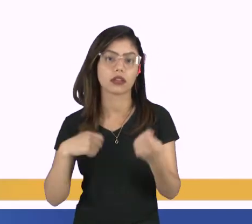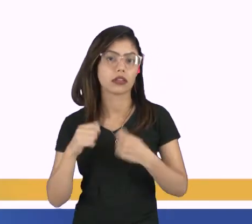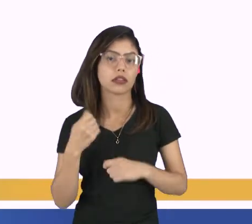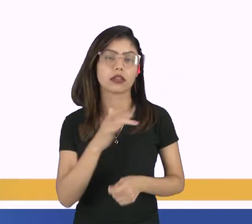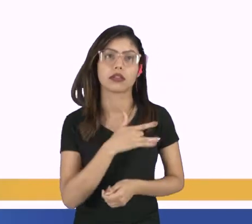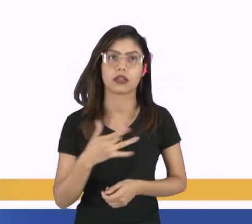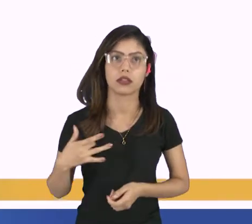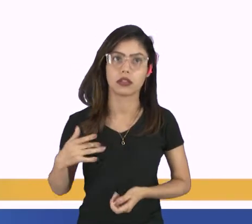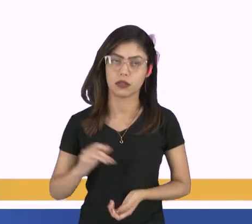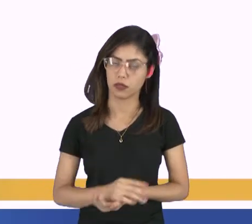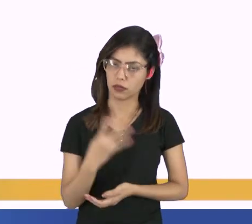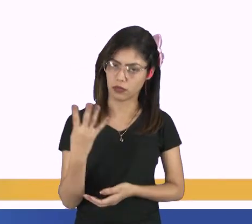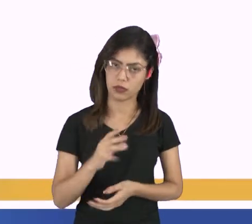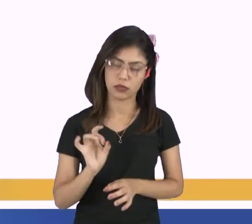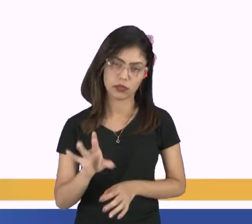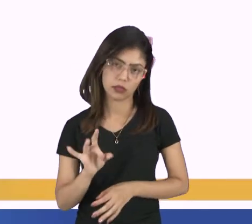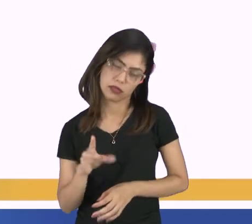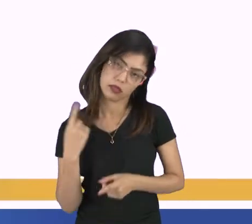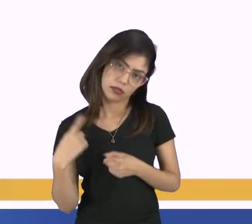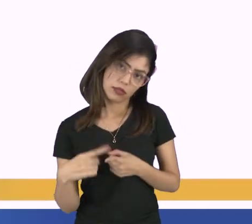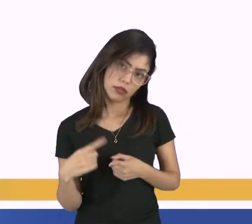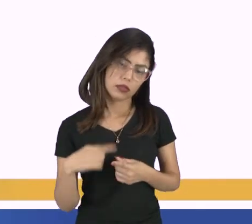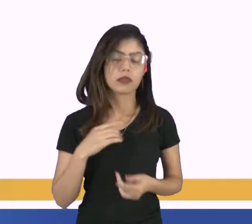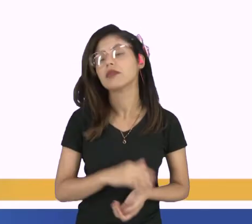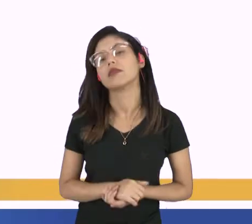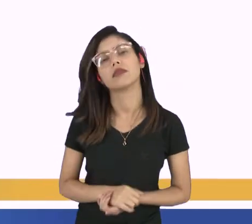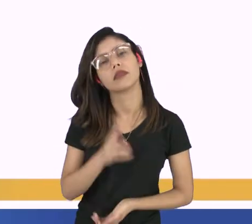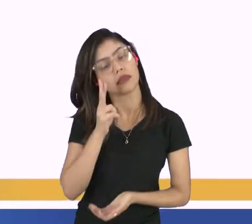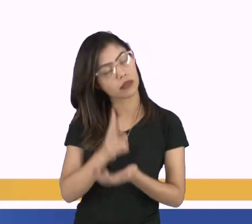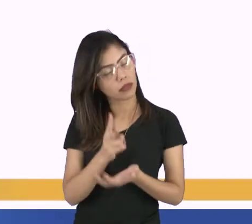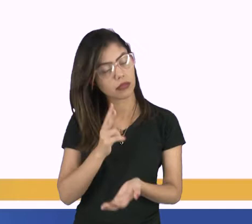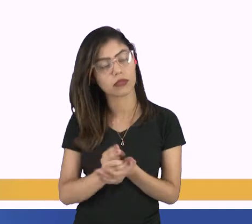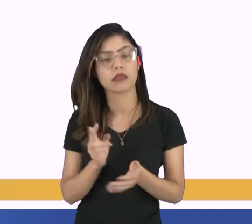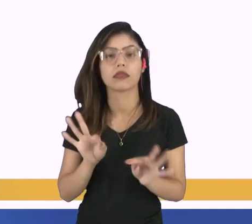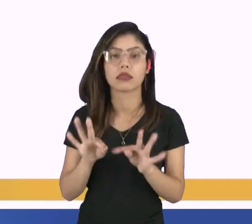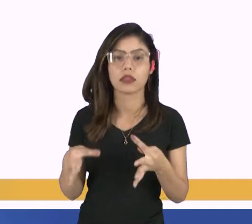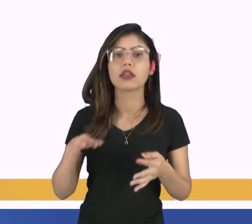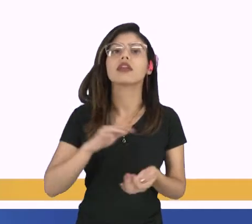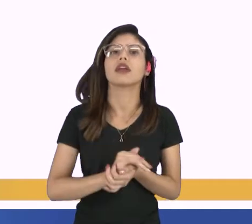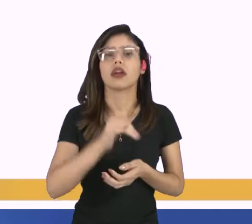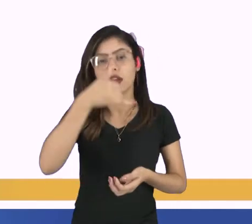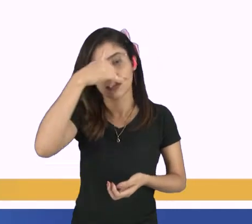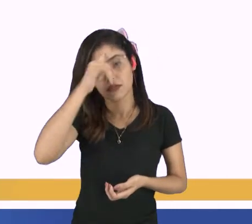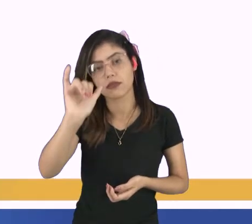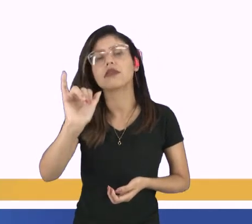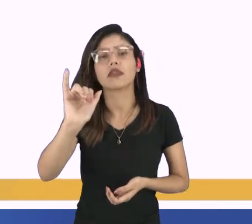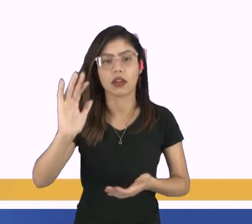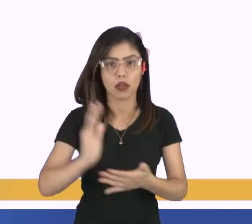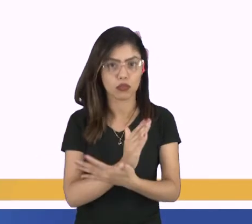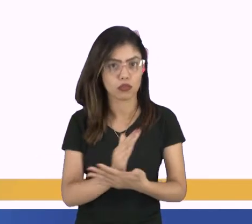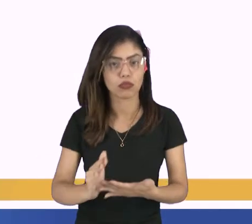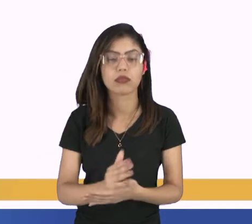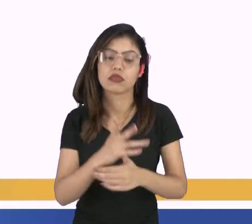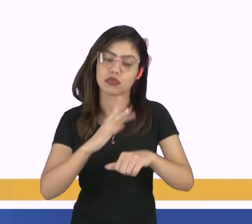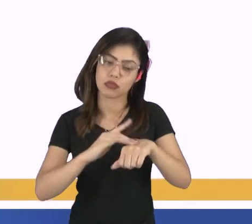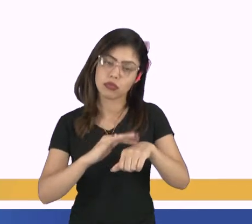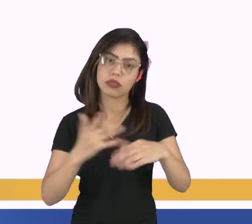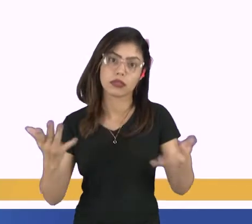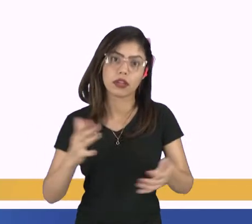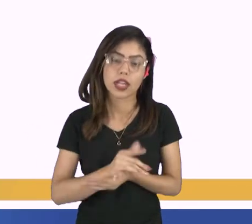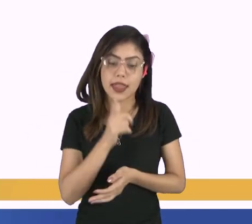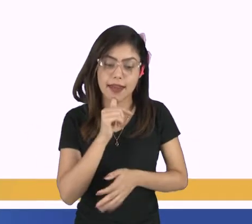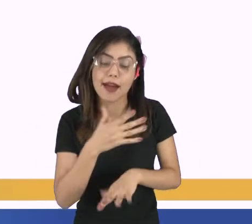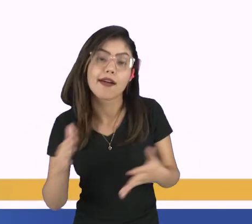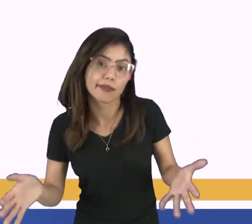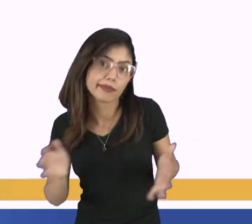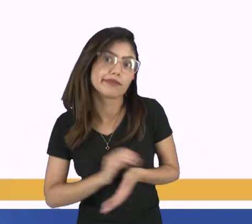saúde. Esses R$4 vão ser economizados por quê? Porque simplesmente eu vou evitar algumas doenças de veiculação hídrica, né? Eu vou